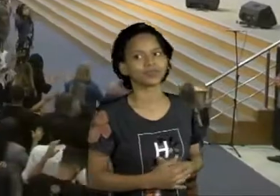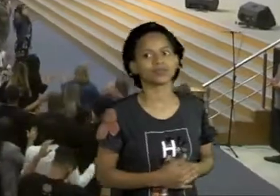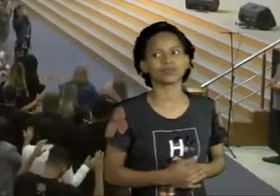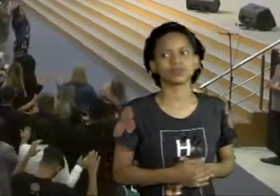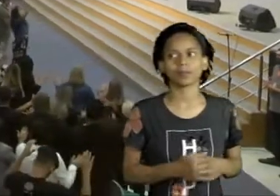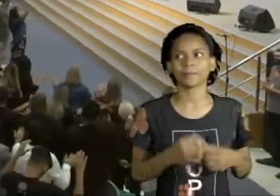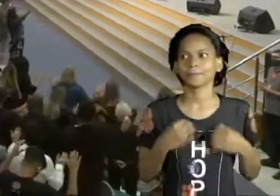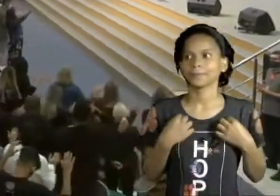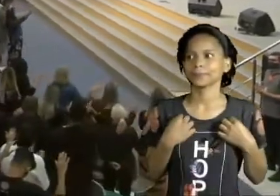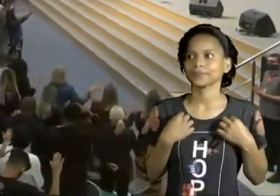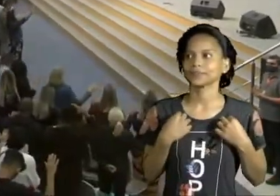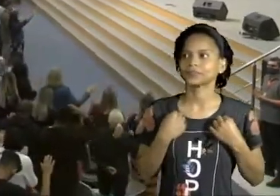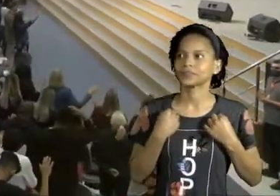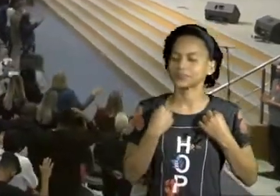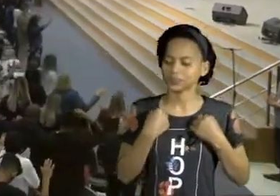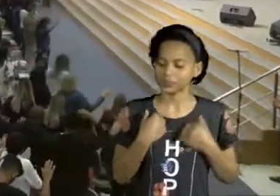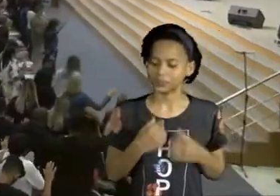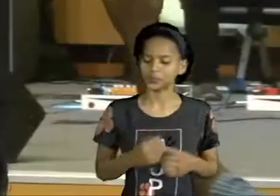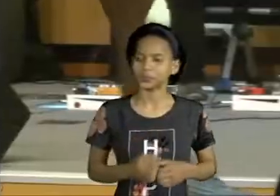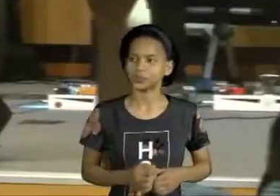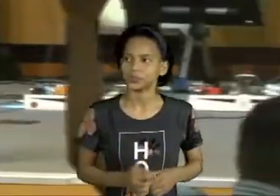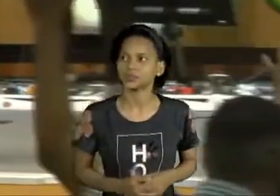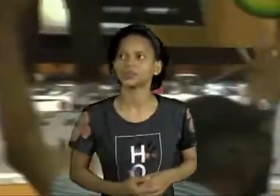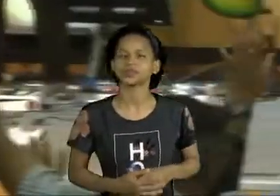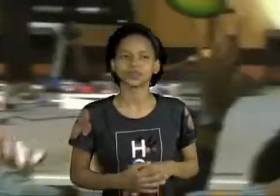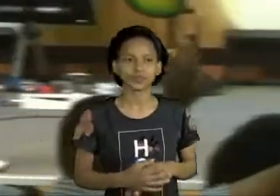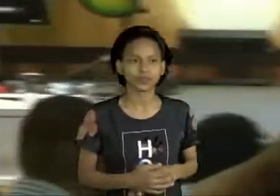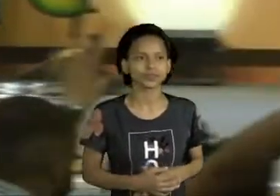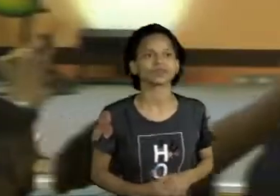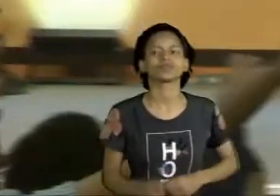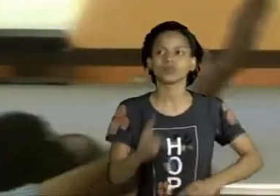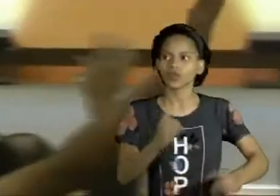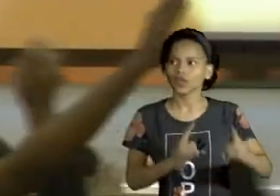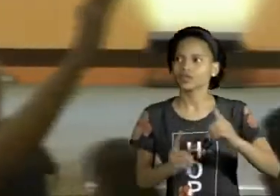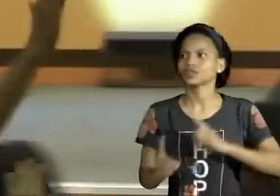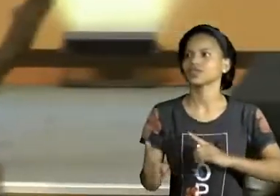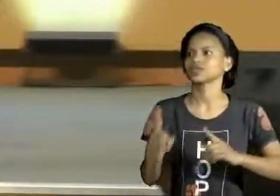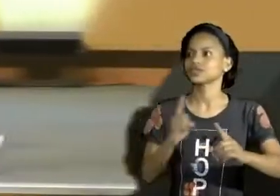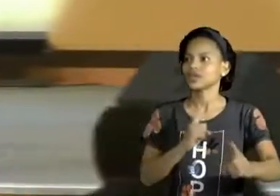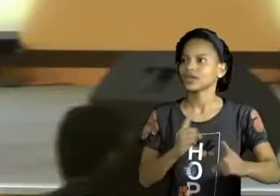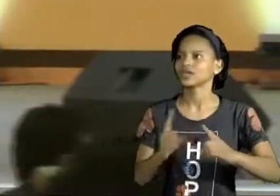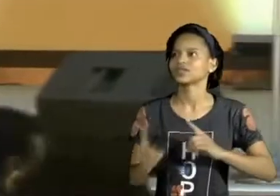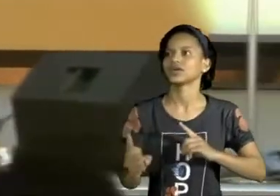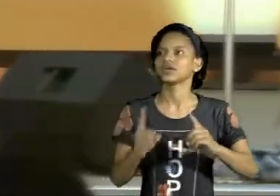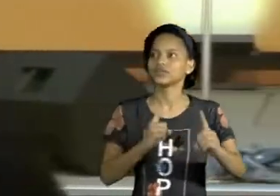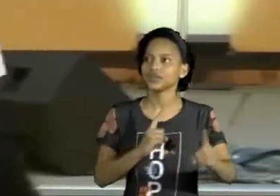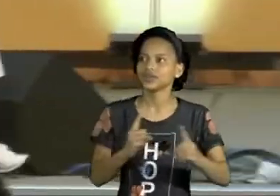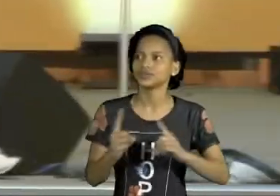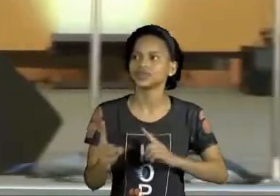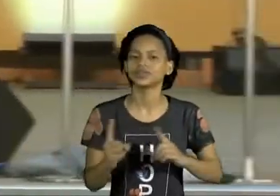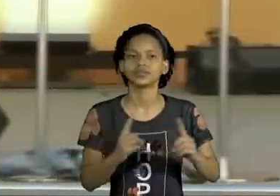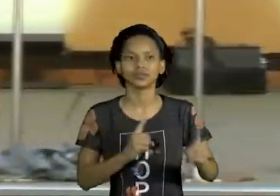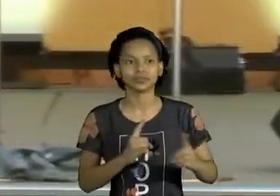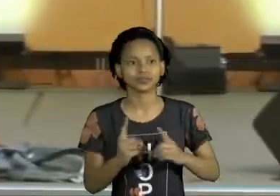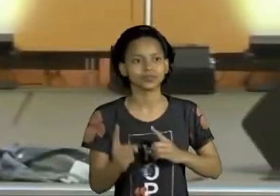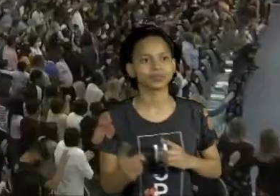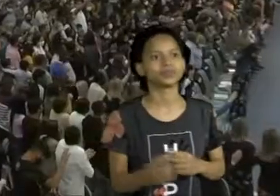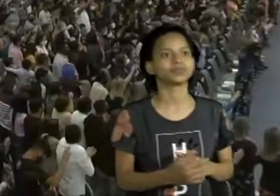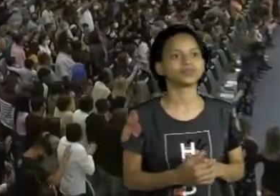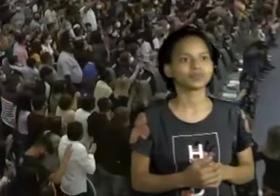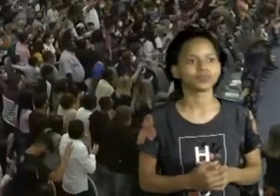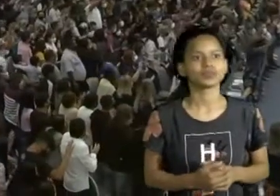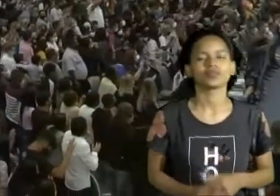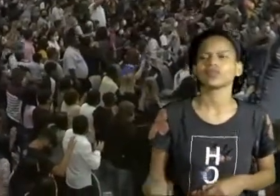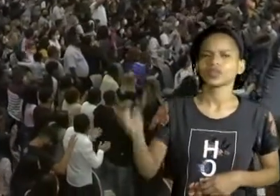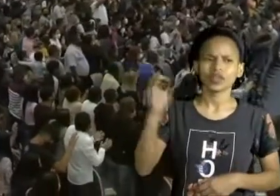Oh! Vem, vem, teu lugar é aqui! Teu lugar é aqui, vem! Meu Deus é Deus de